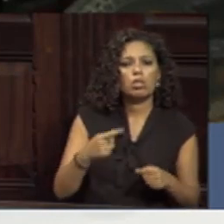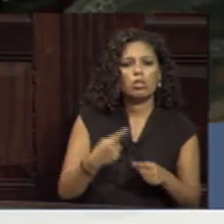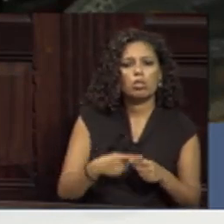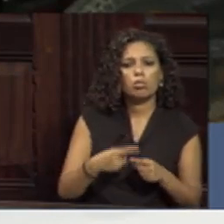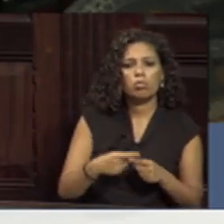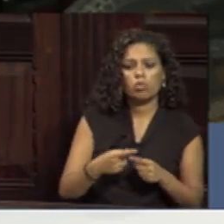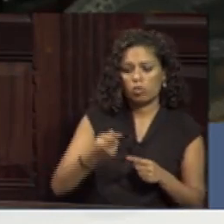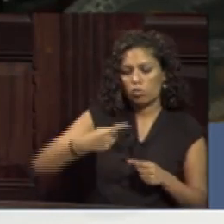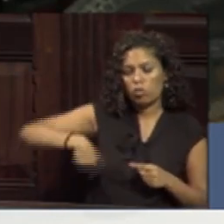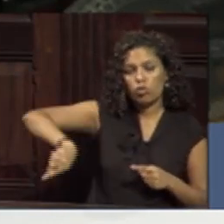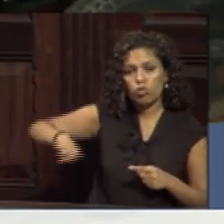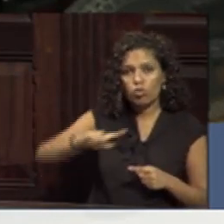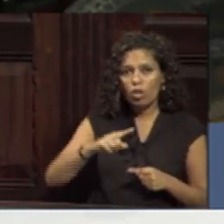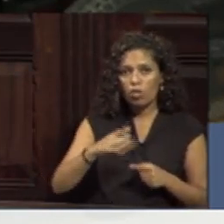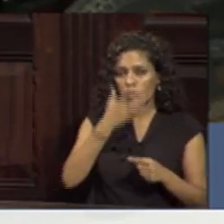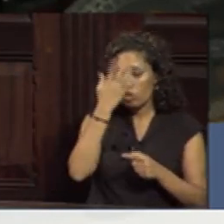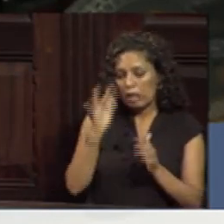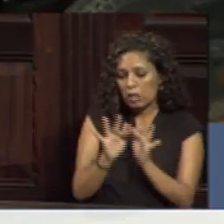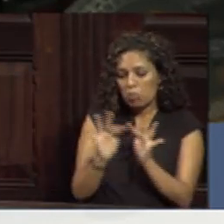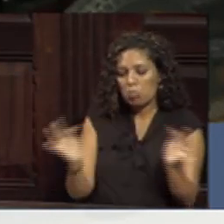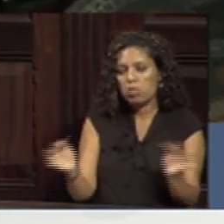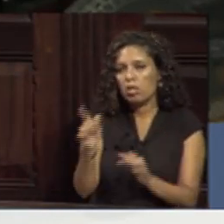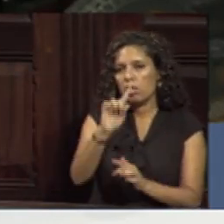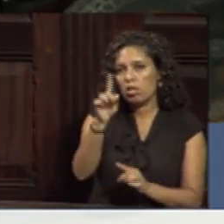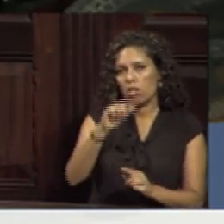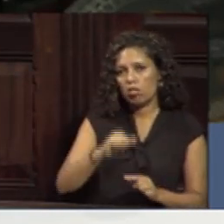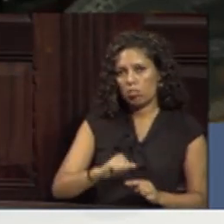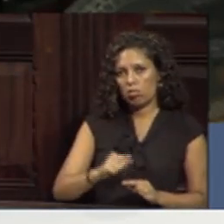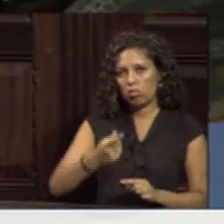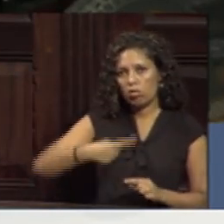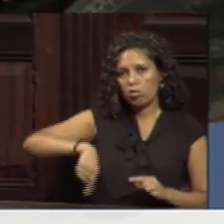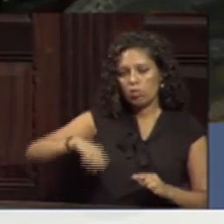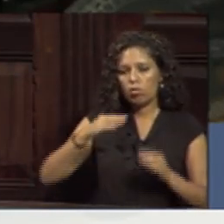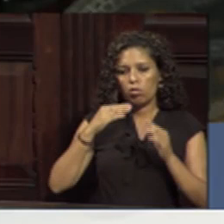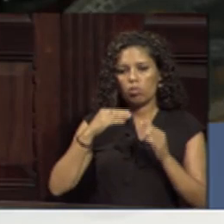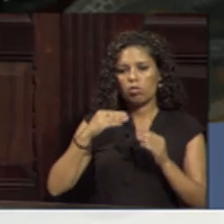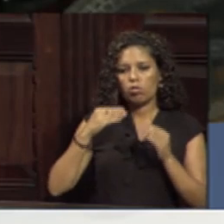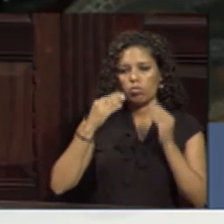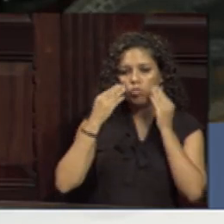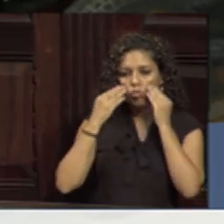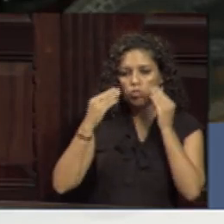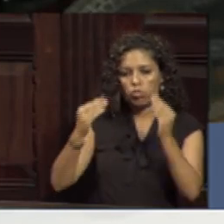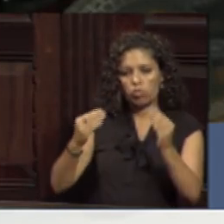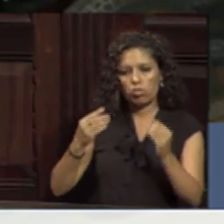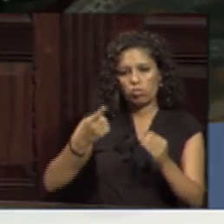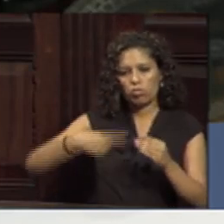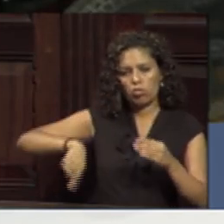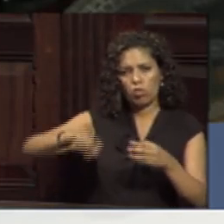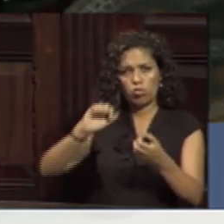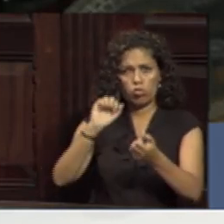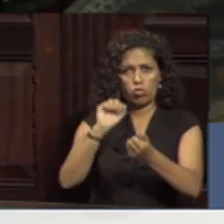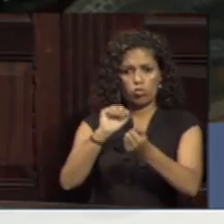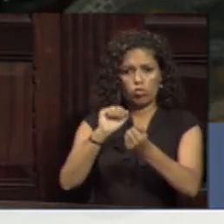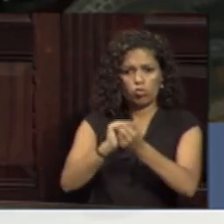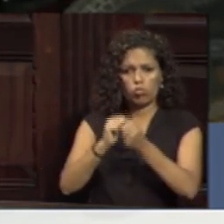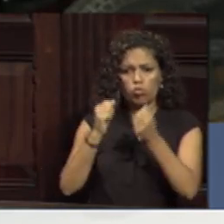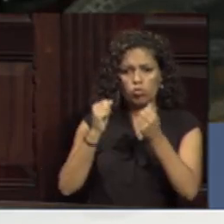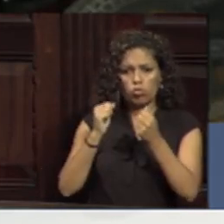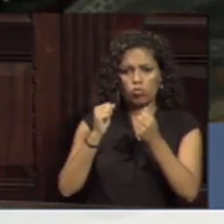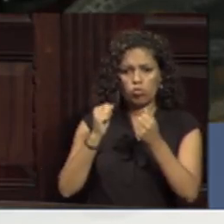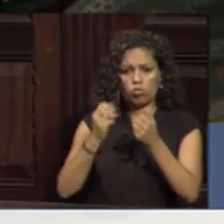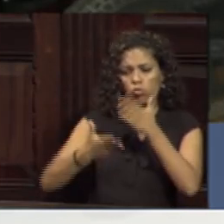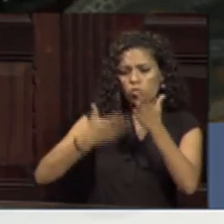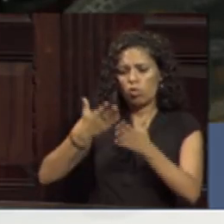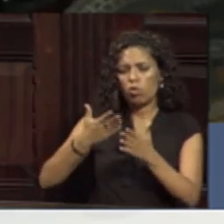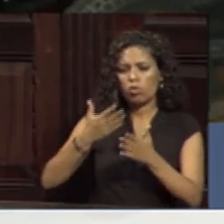mil votos de pessoas que confiaram em mim, outros colegas não trazem tanto, mas trazem 20, 10, 50 mil votos. E agora nós